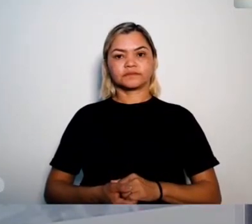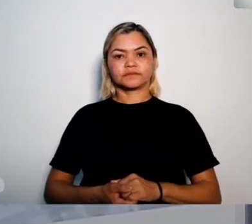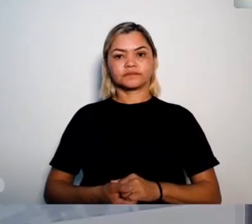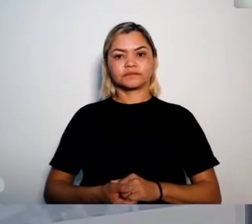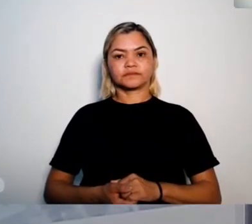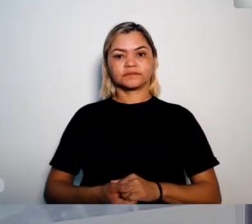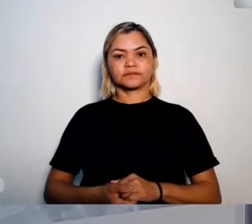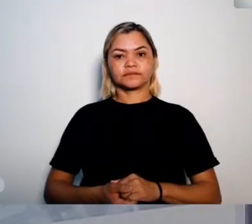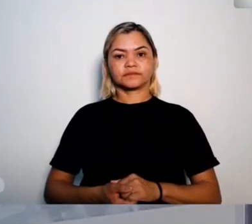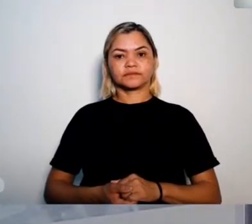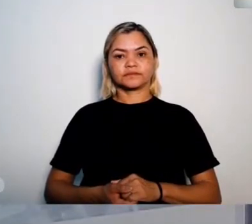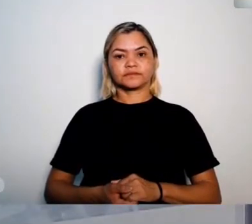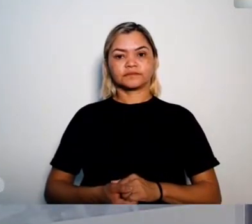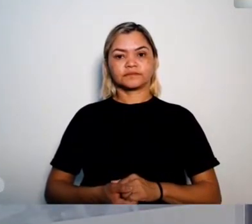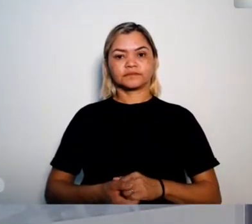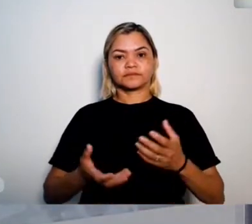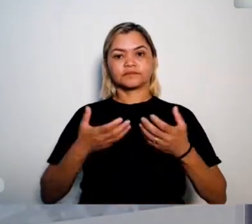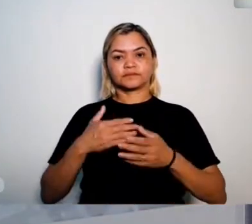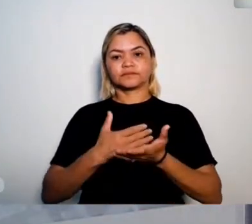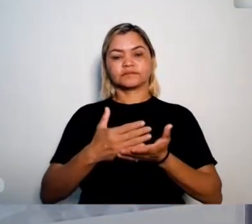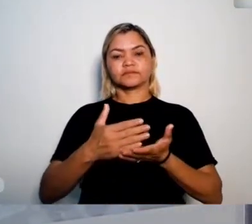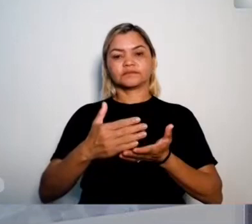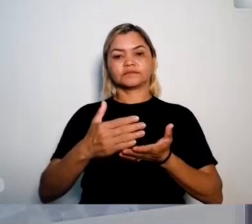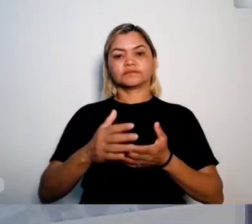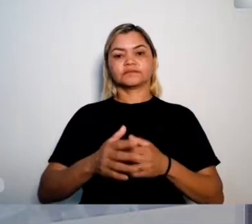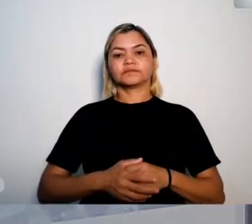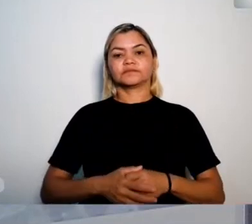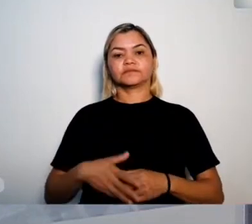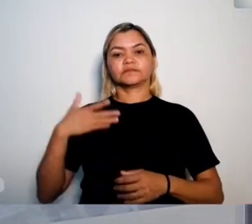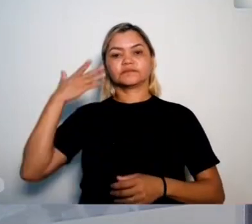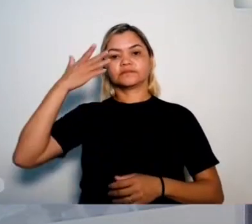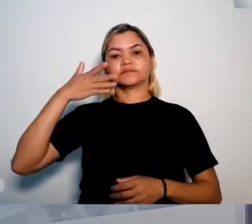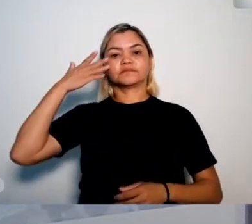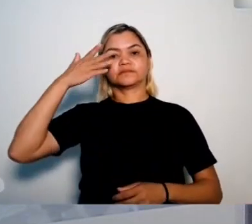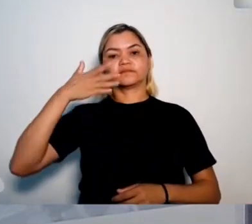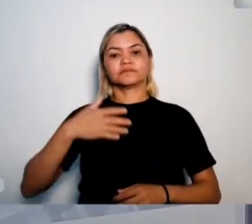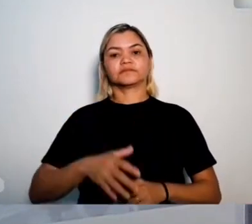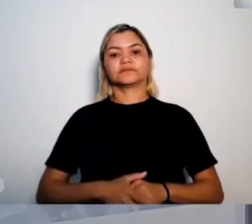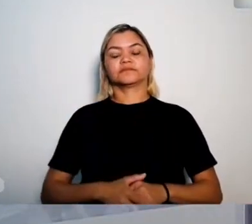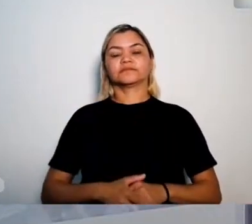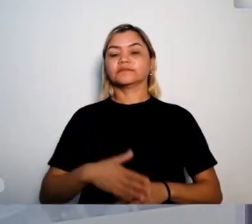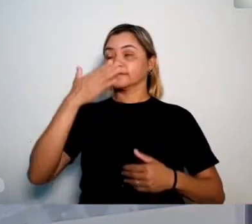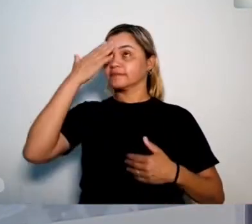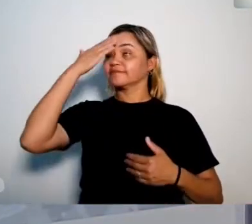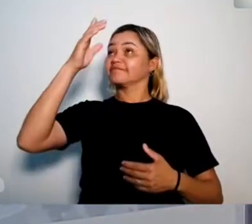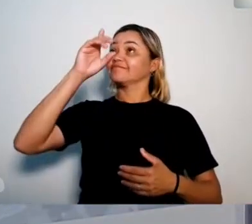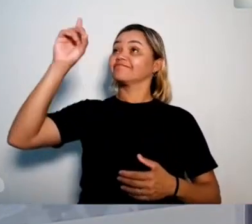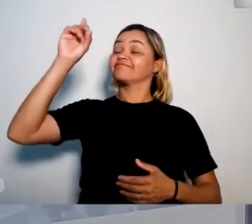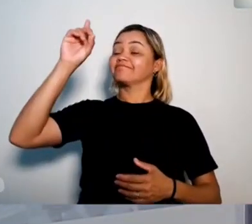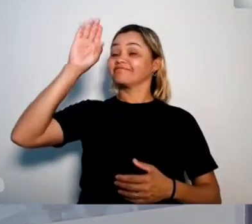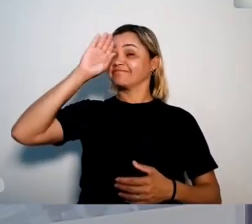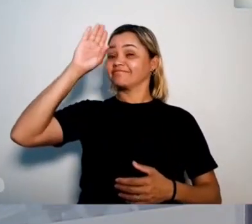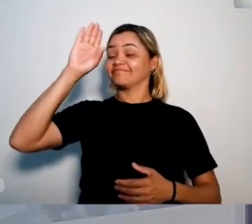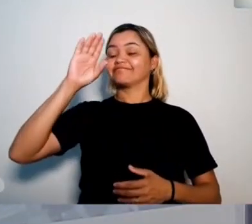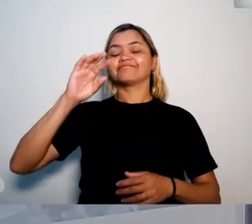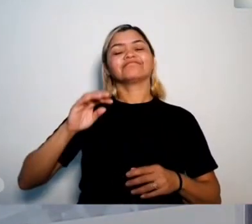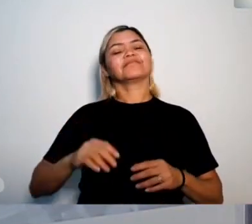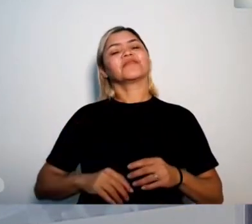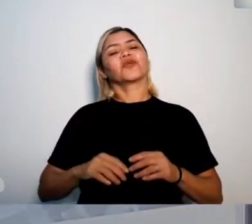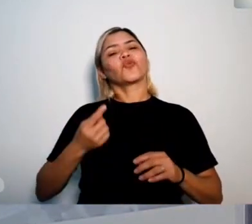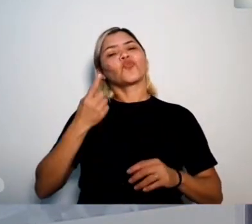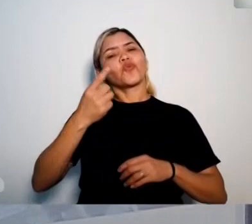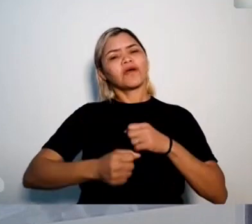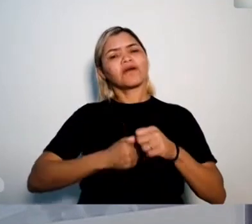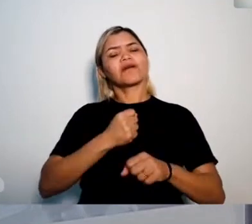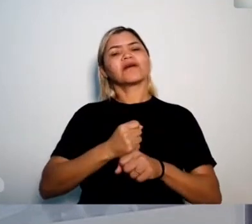Quero iniciar minha fala agradecendo a Deus, em primeiro lugar, por um ano